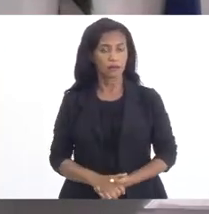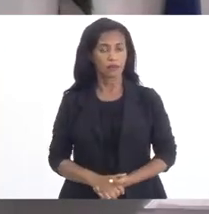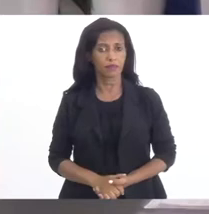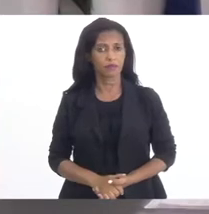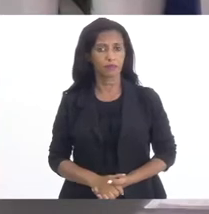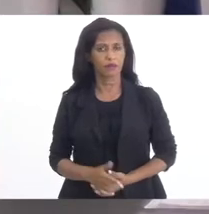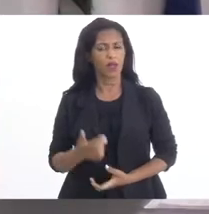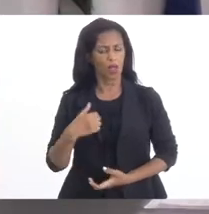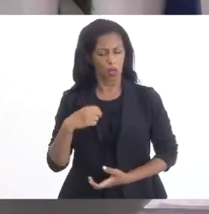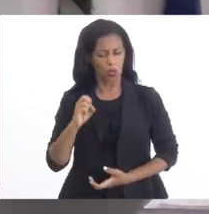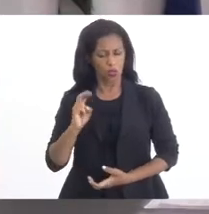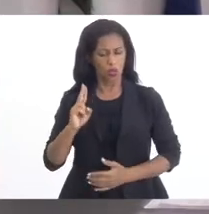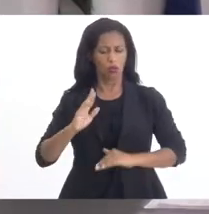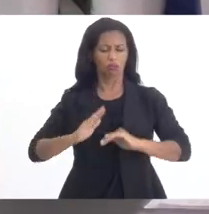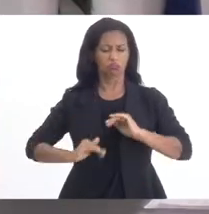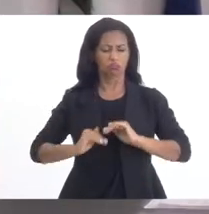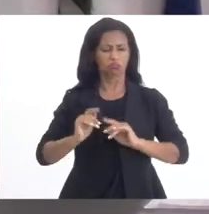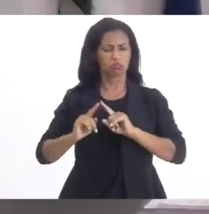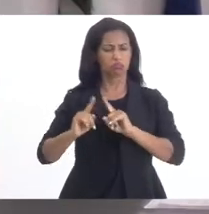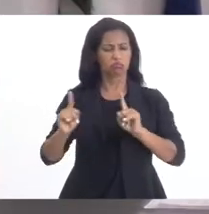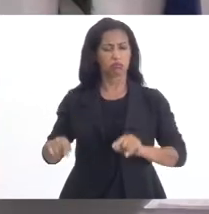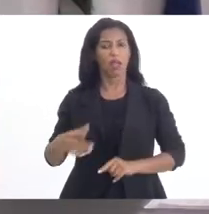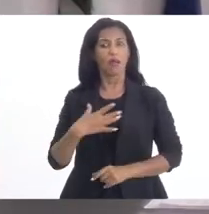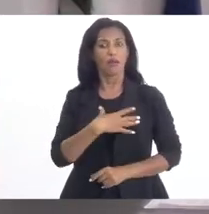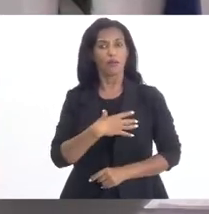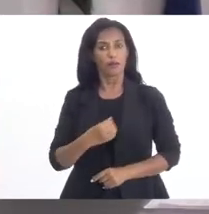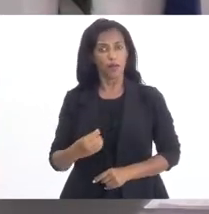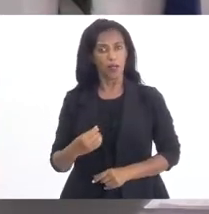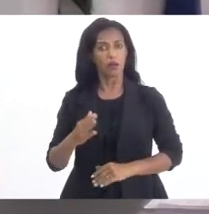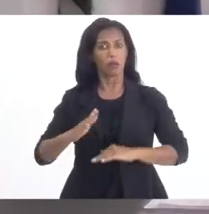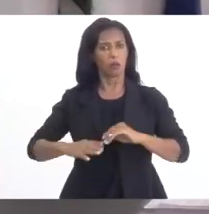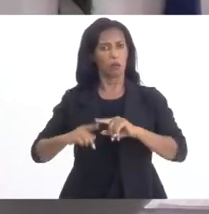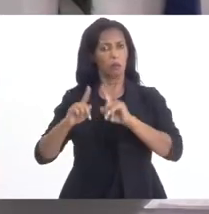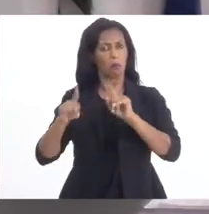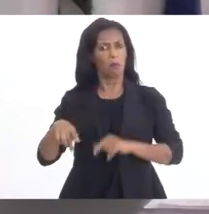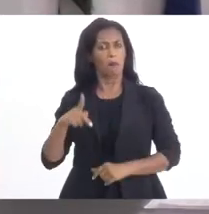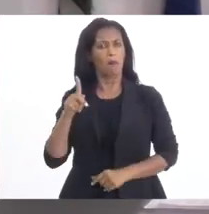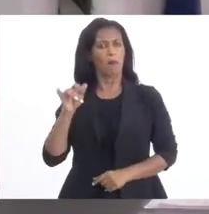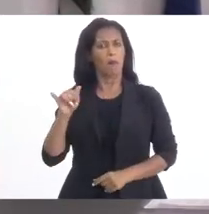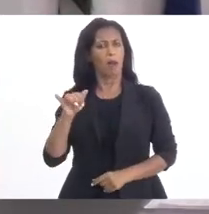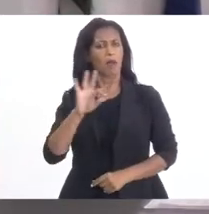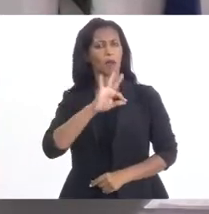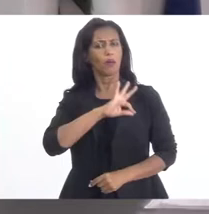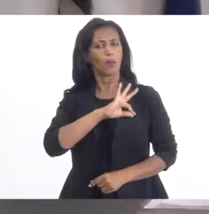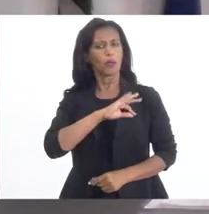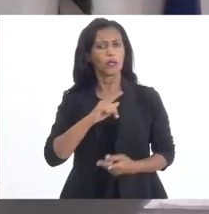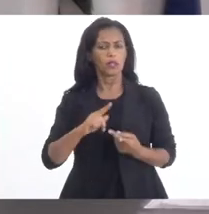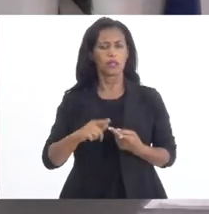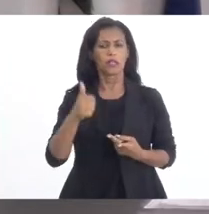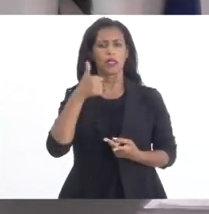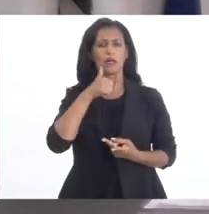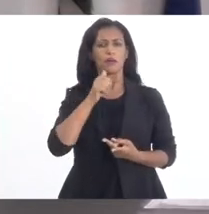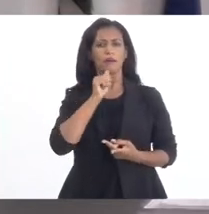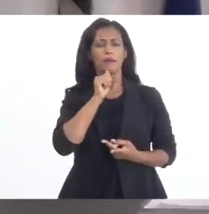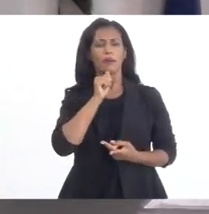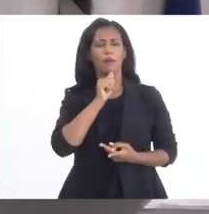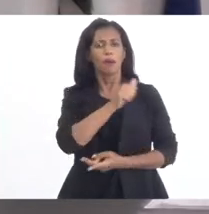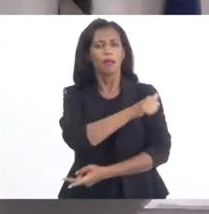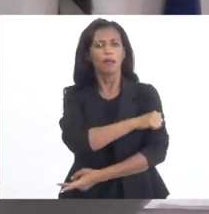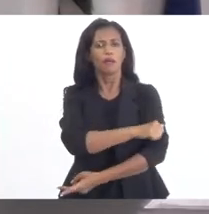Sou servidor público, filho de servidores públicos, meu pai era policial, minha mãe era auxiliar de